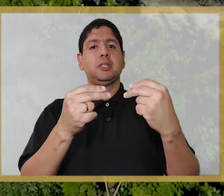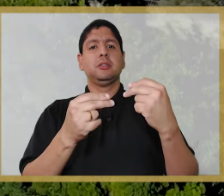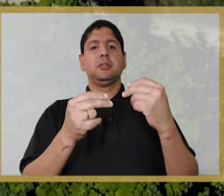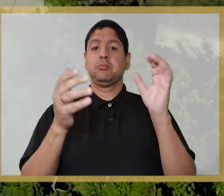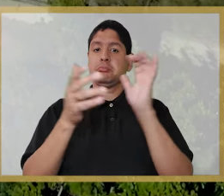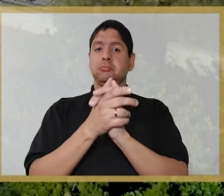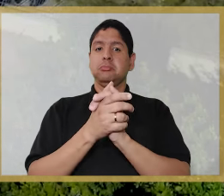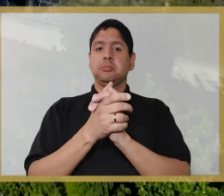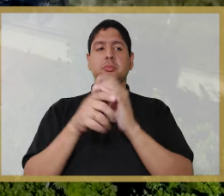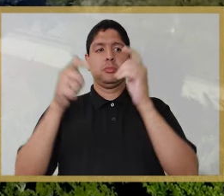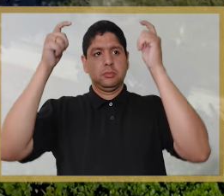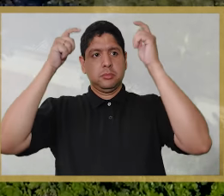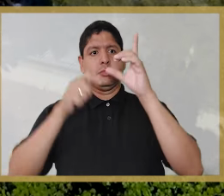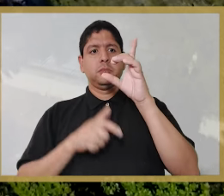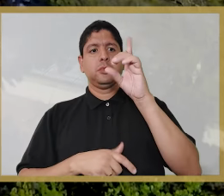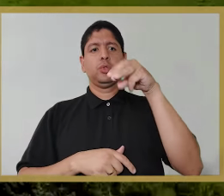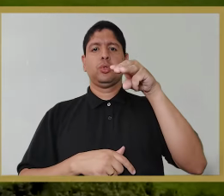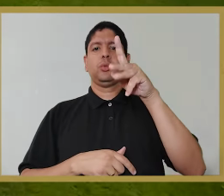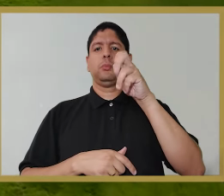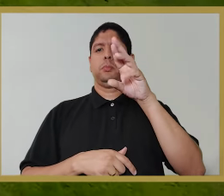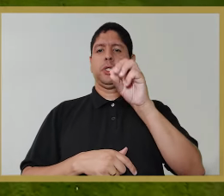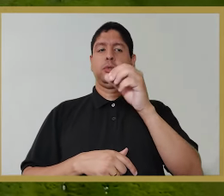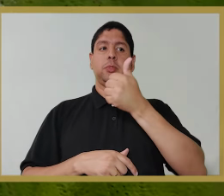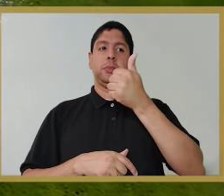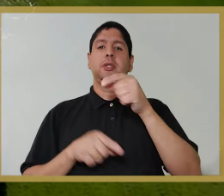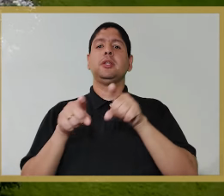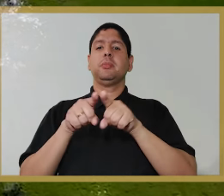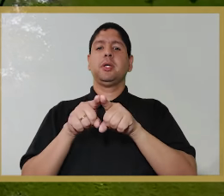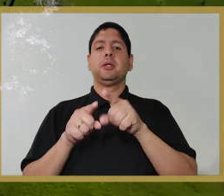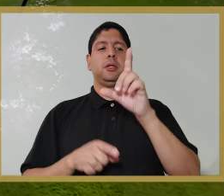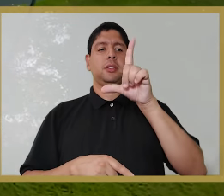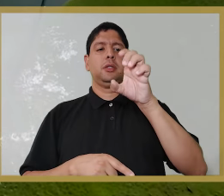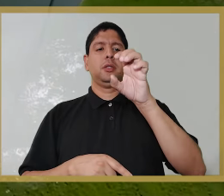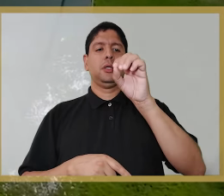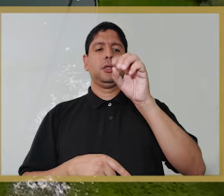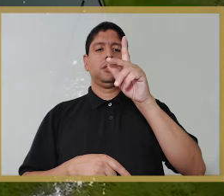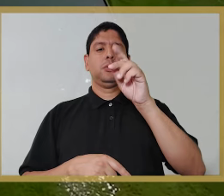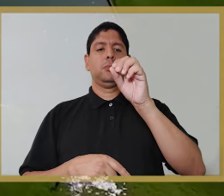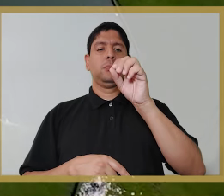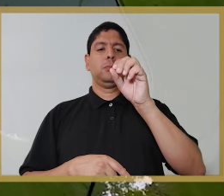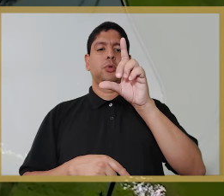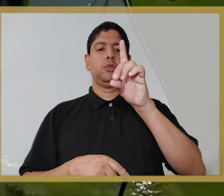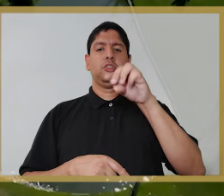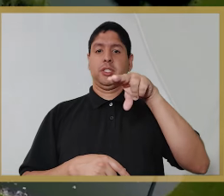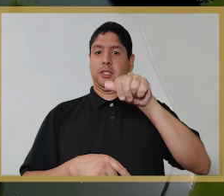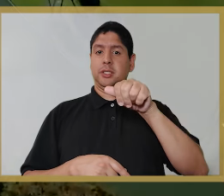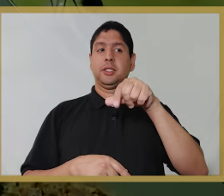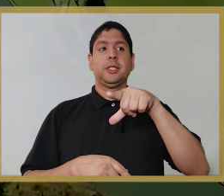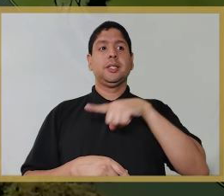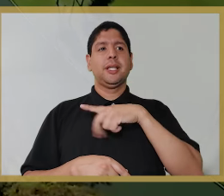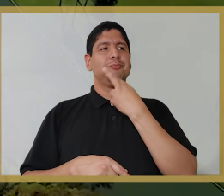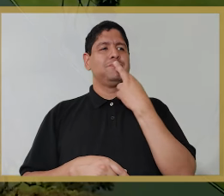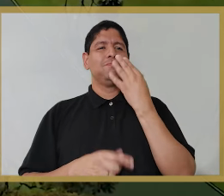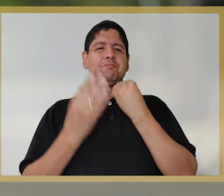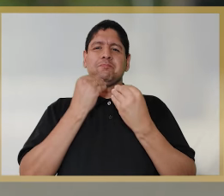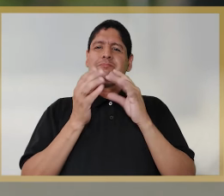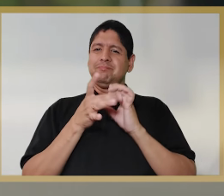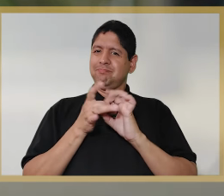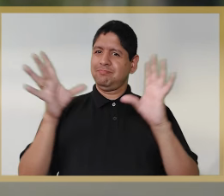I e a Princesa Leopoldina. E uma dica, fazer piquenique na Quinta é uma delícia.